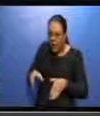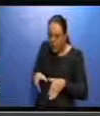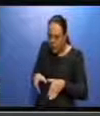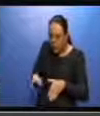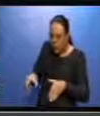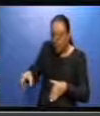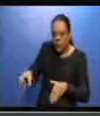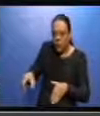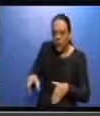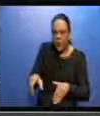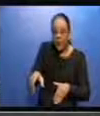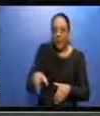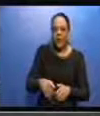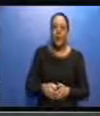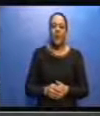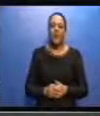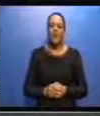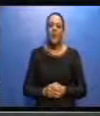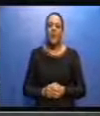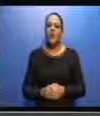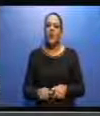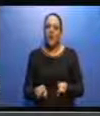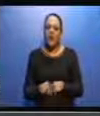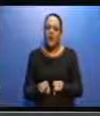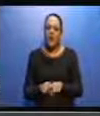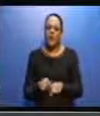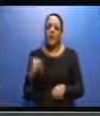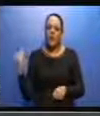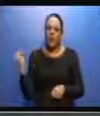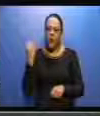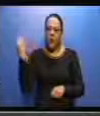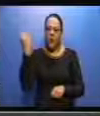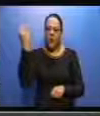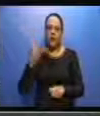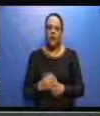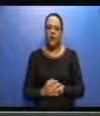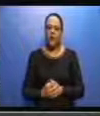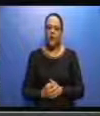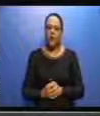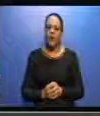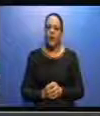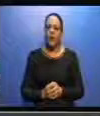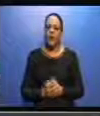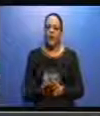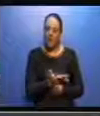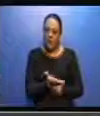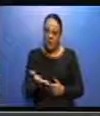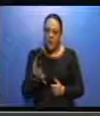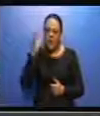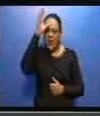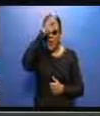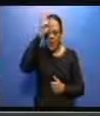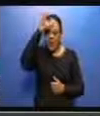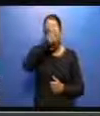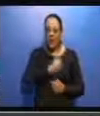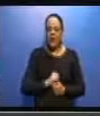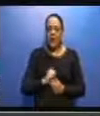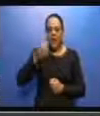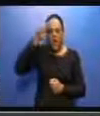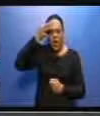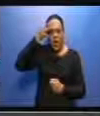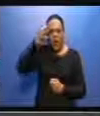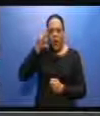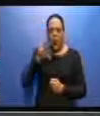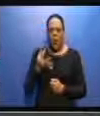esse é um conceito interessante para vocês memorizarem e compreenderem né